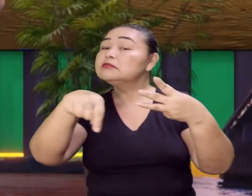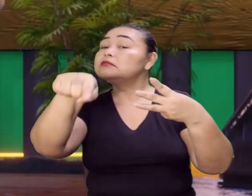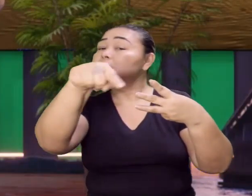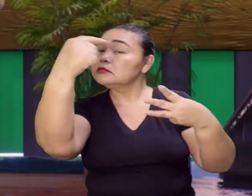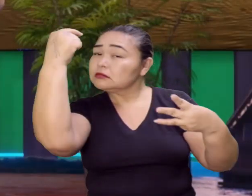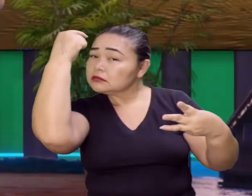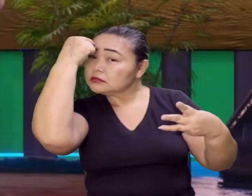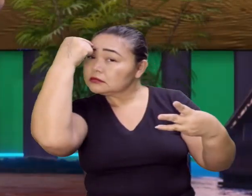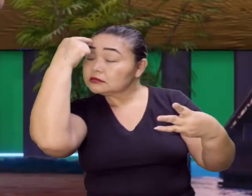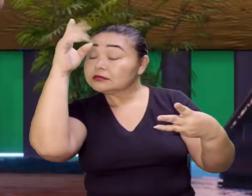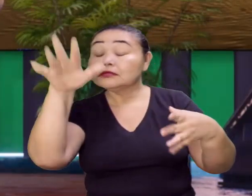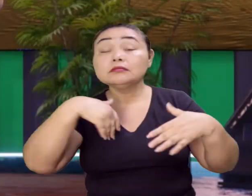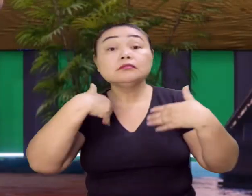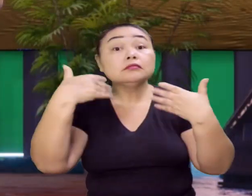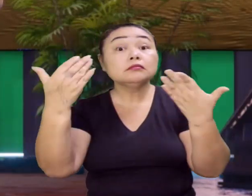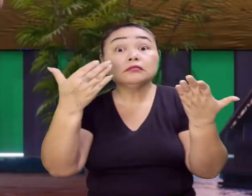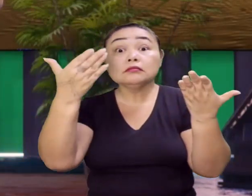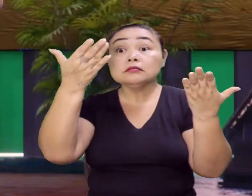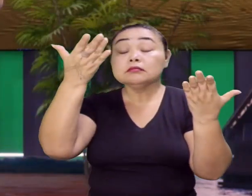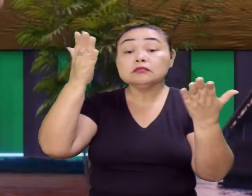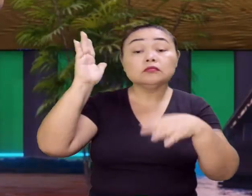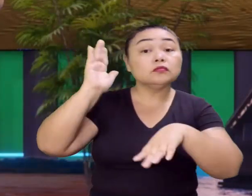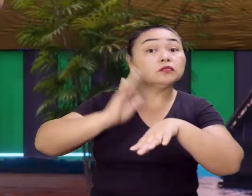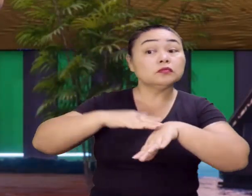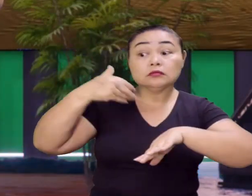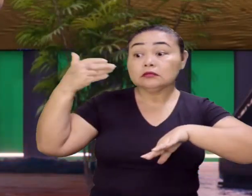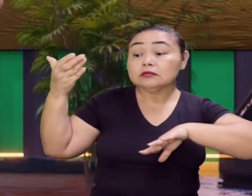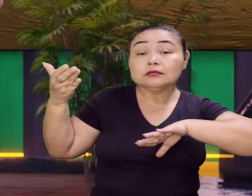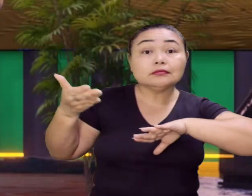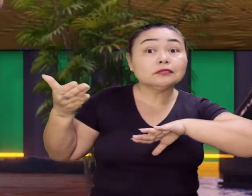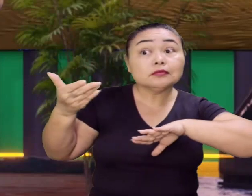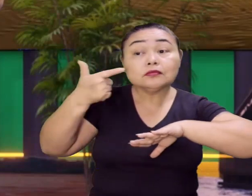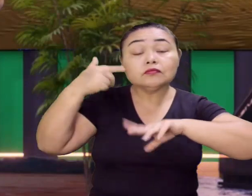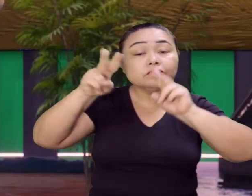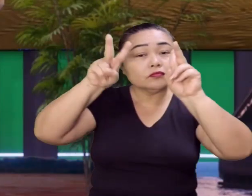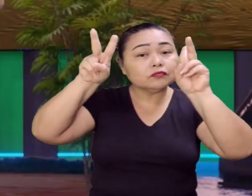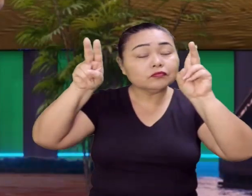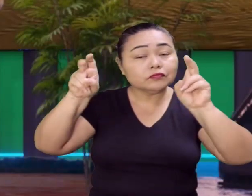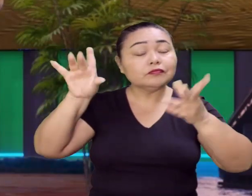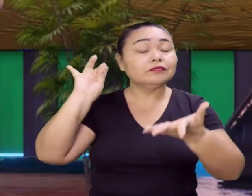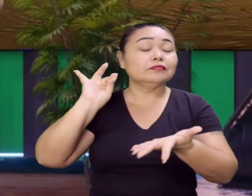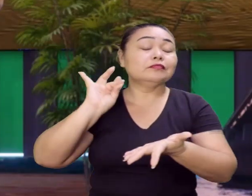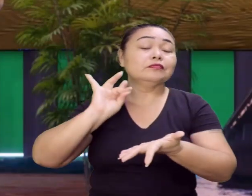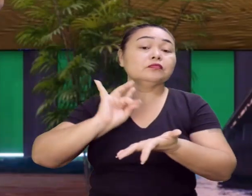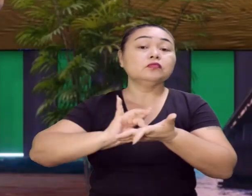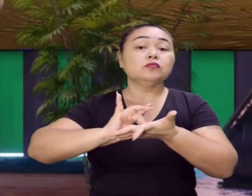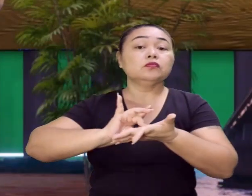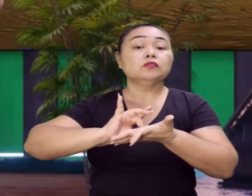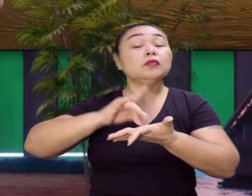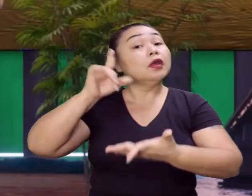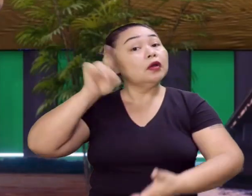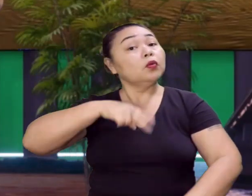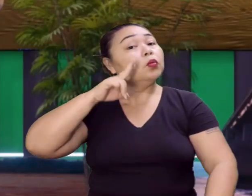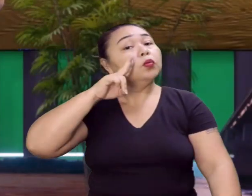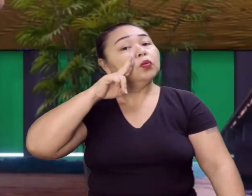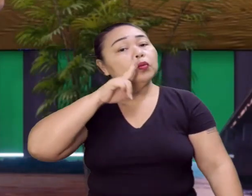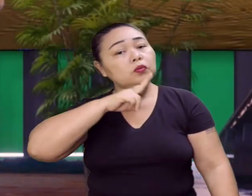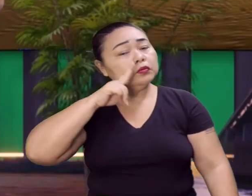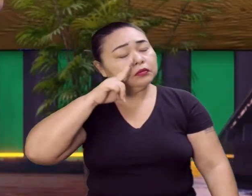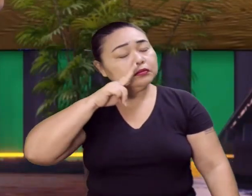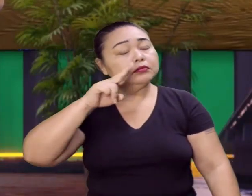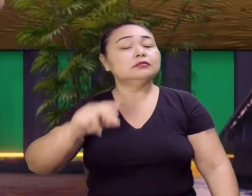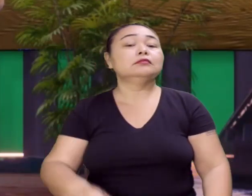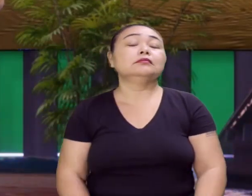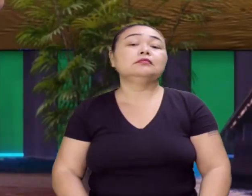está tão em voga, está tão atual, que realmente isso torna-se urgente. Isso é